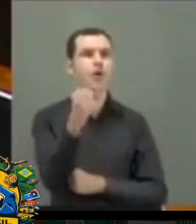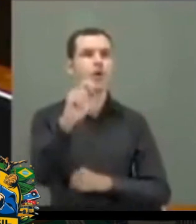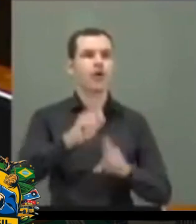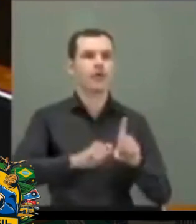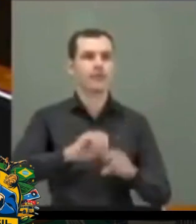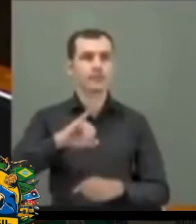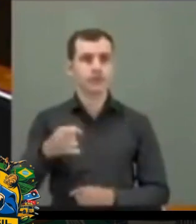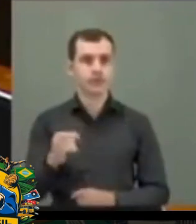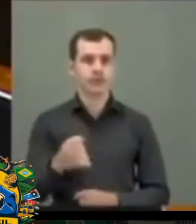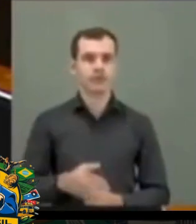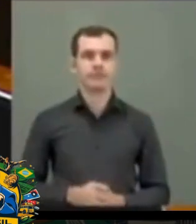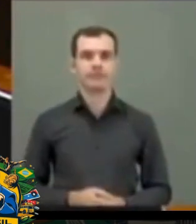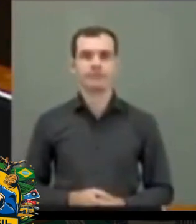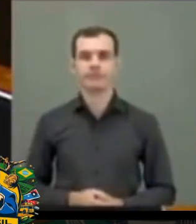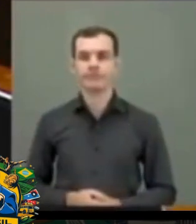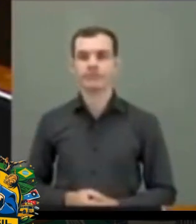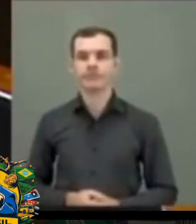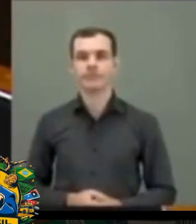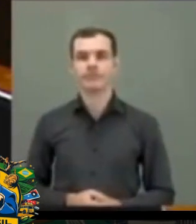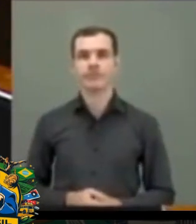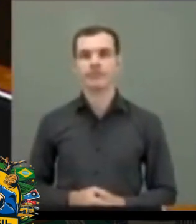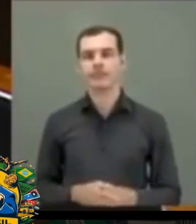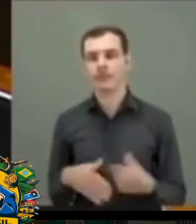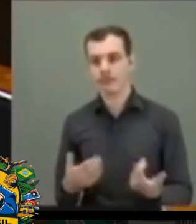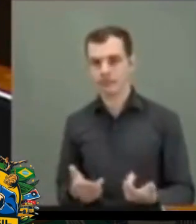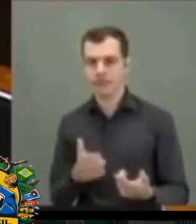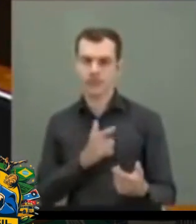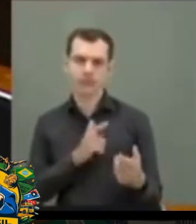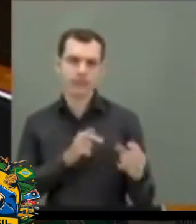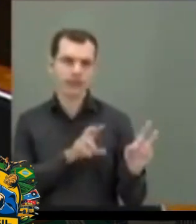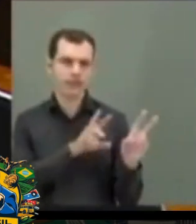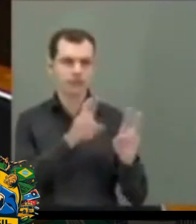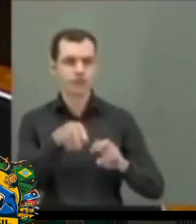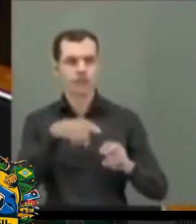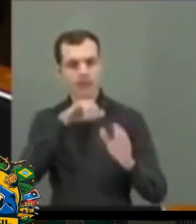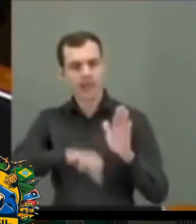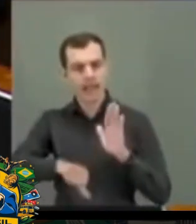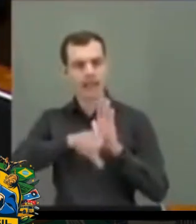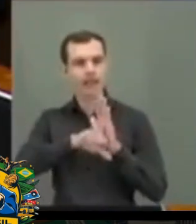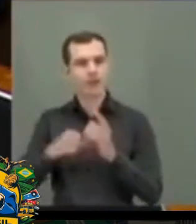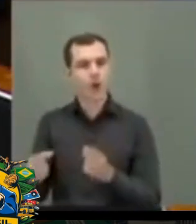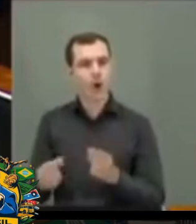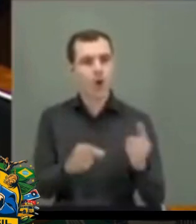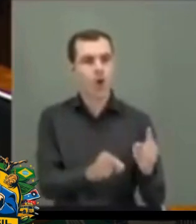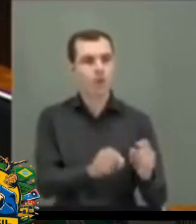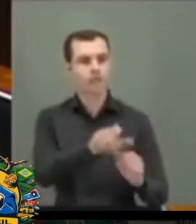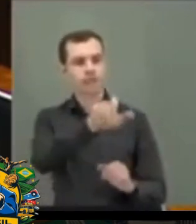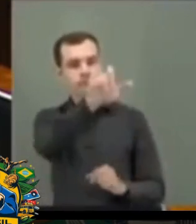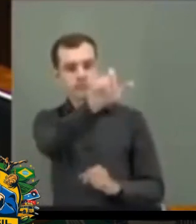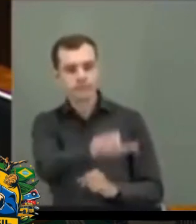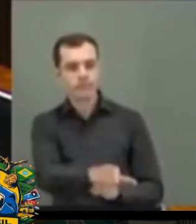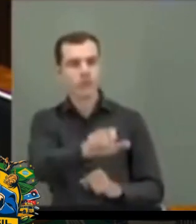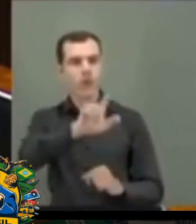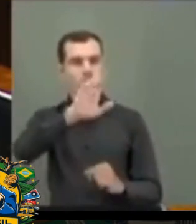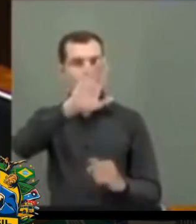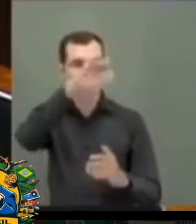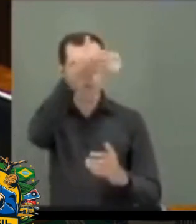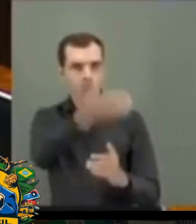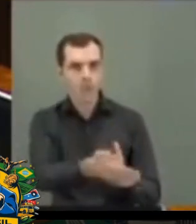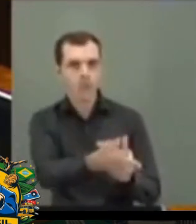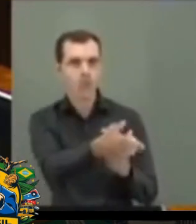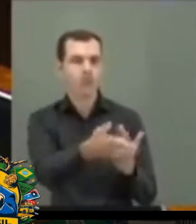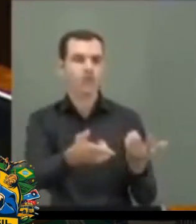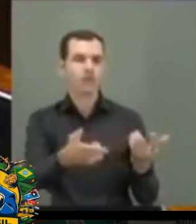Federal por crime contra a honra ou de qualquer outra autoridade? Não. O senhor sabe que esses crimes só se procedem mediante